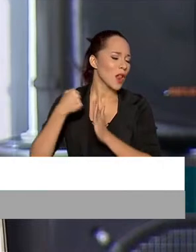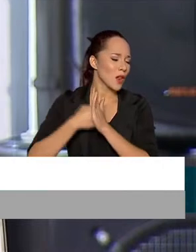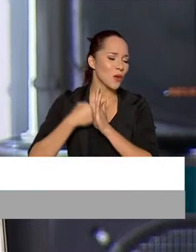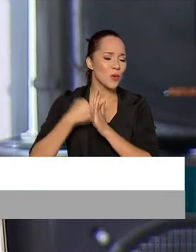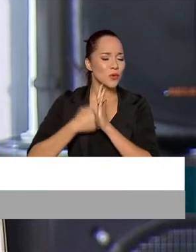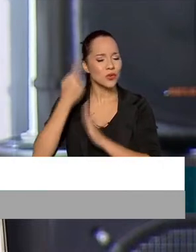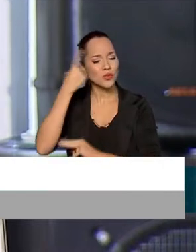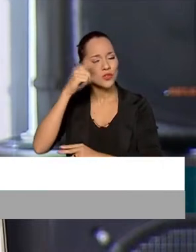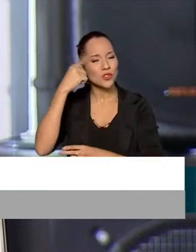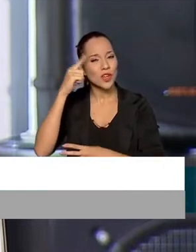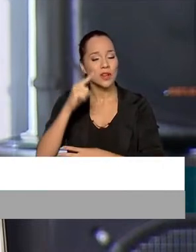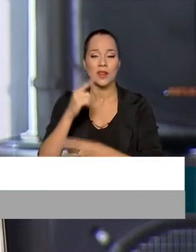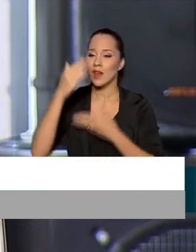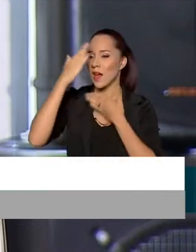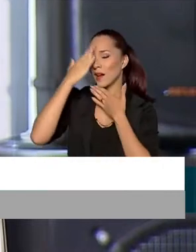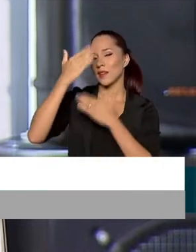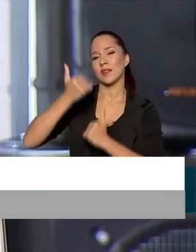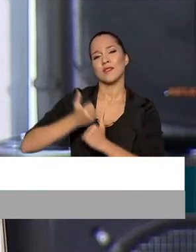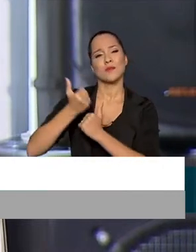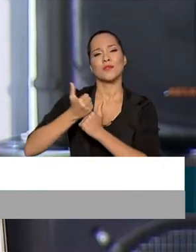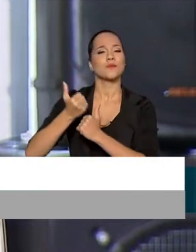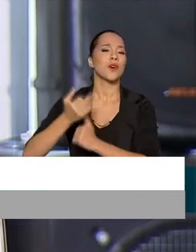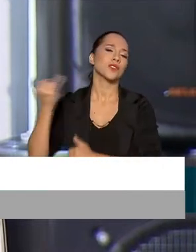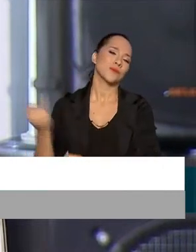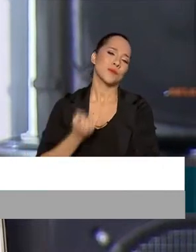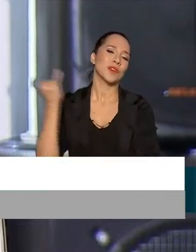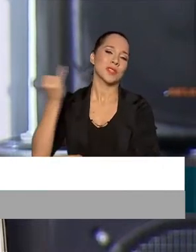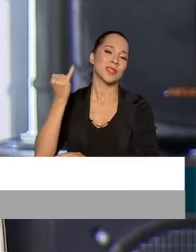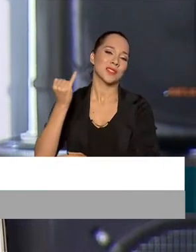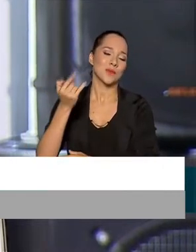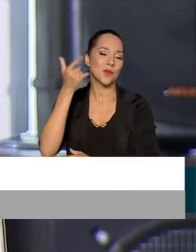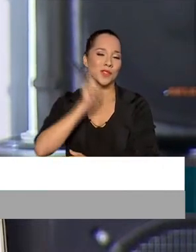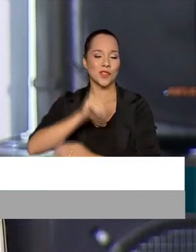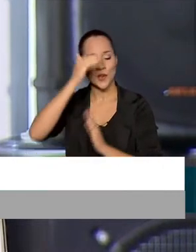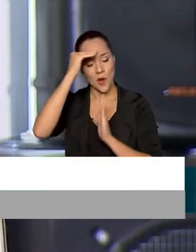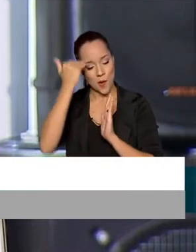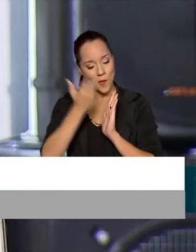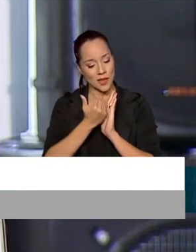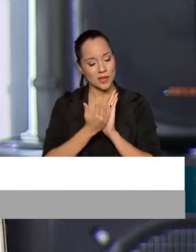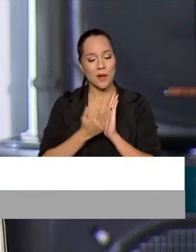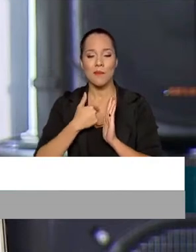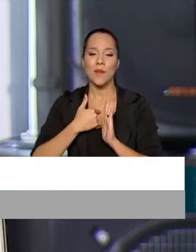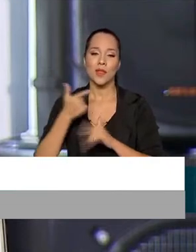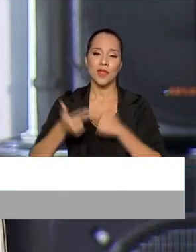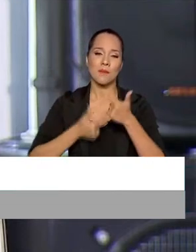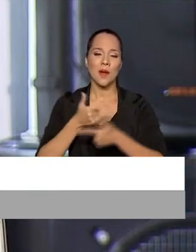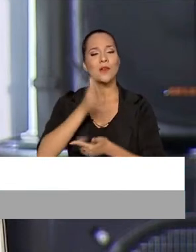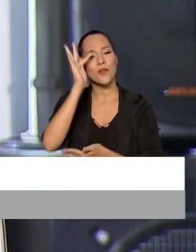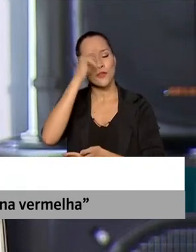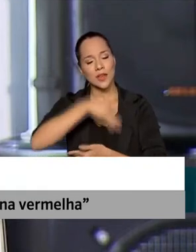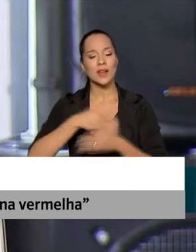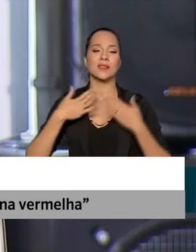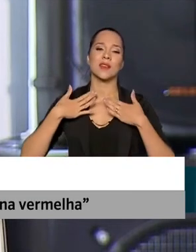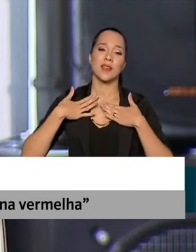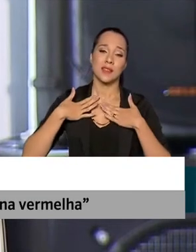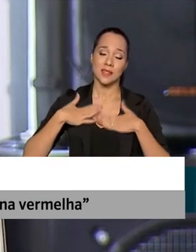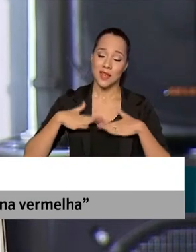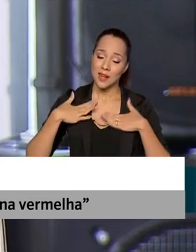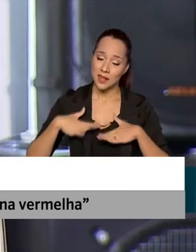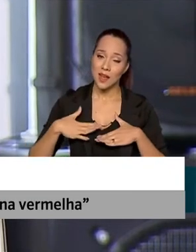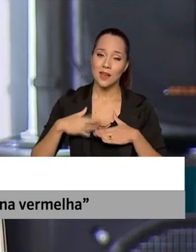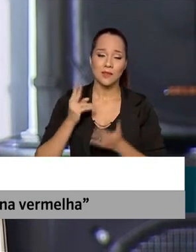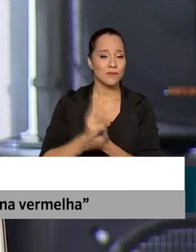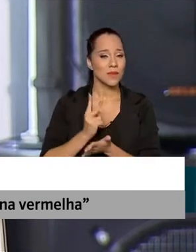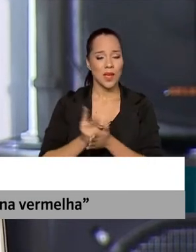diária, agradeço pelo suporte essencial para que eu pudesse cumprir o meu trabalho com confiança e serenidade, mesmo